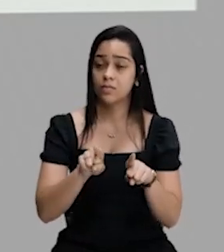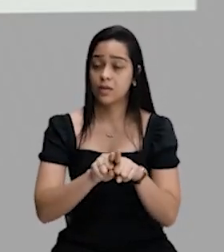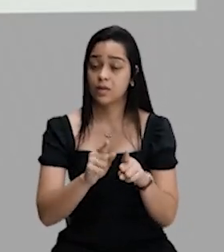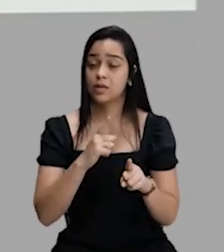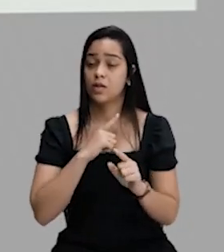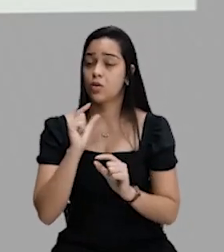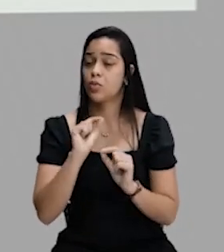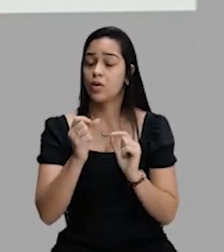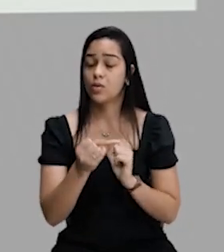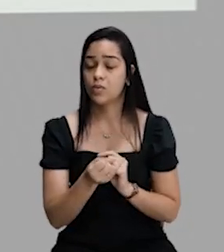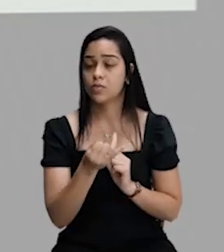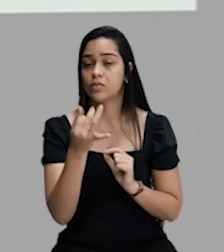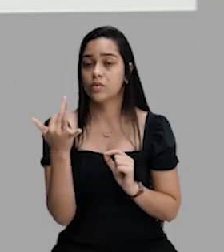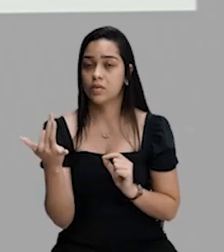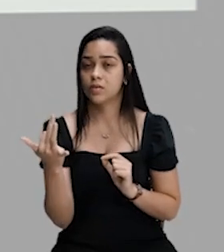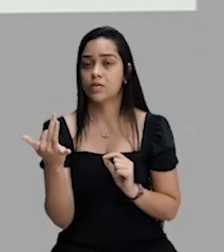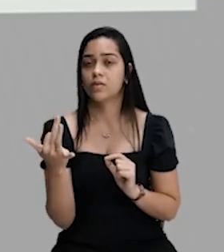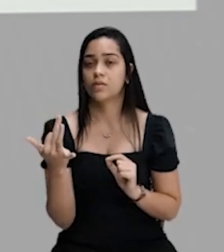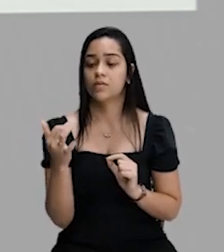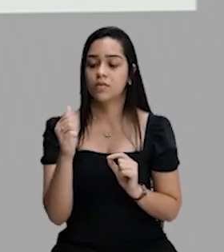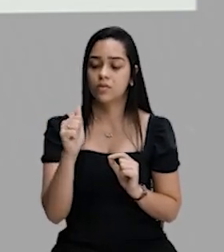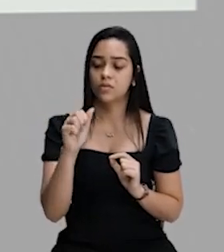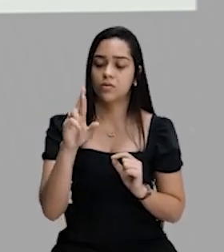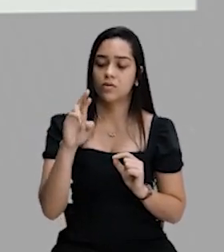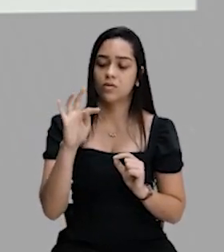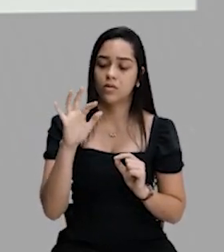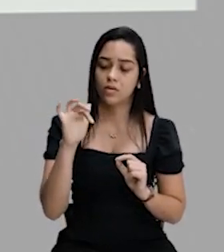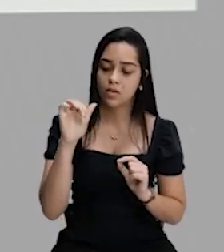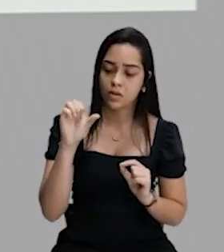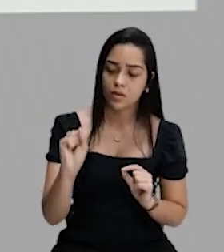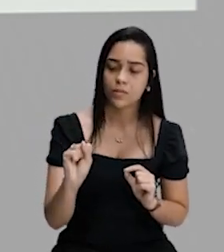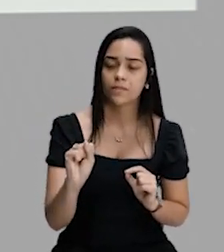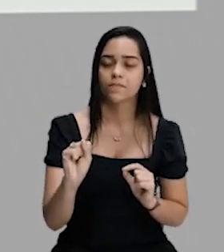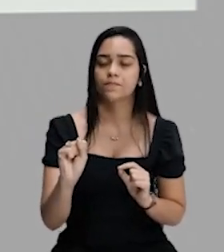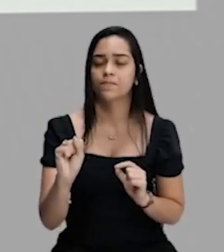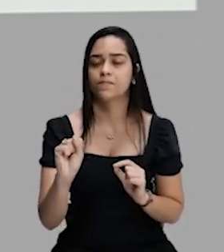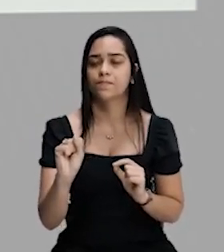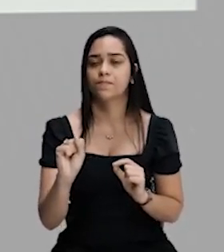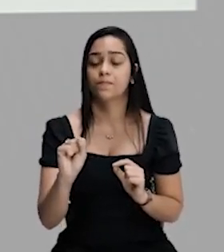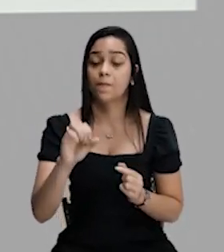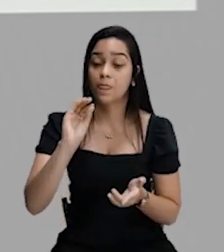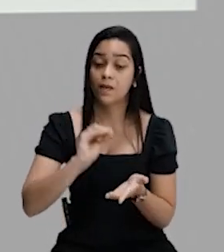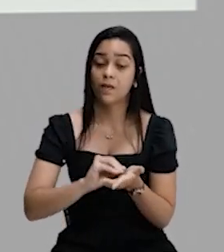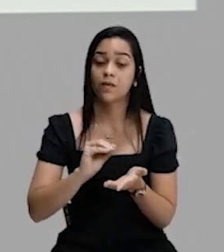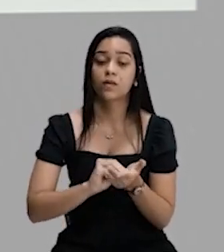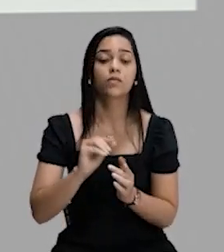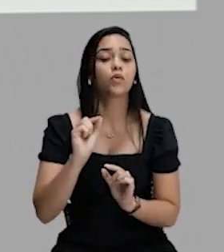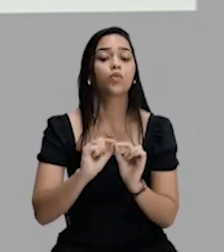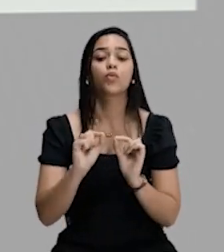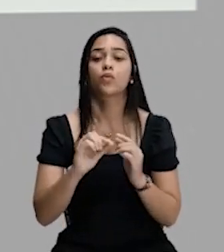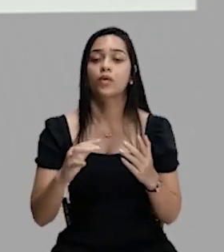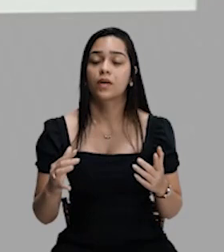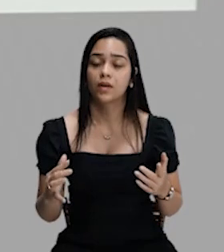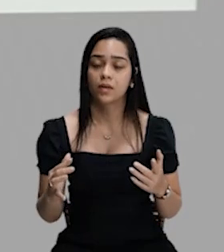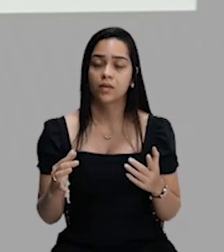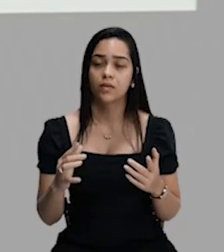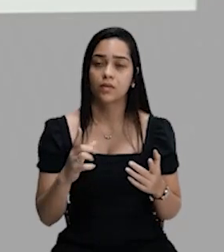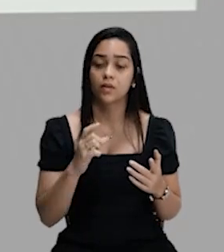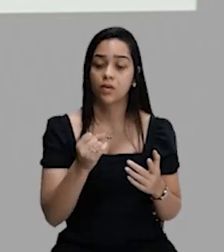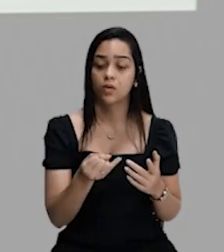a quantidade de arestas né Tá falta encontrar o que falta encontrar